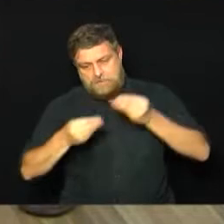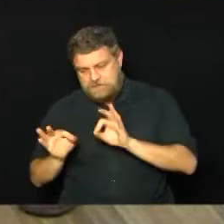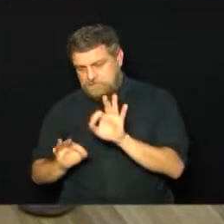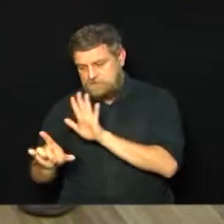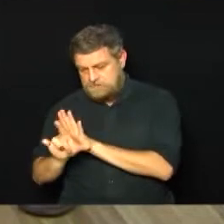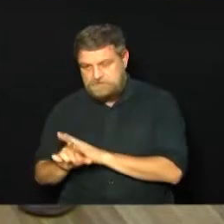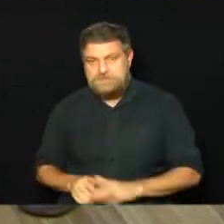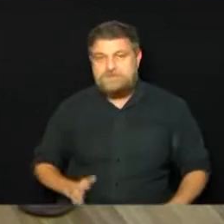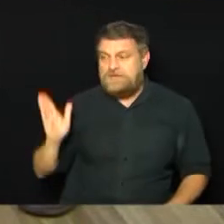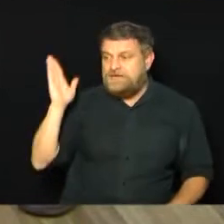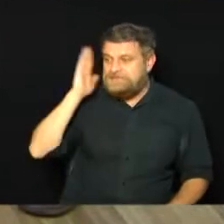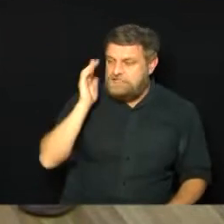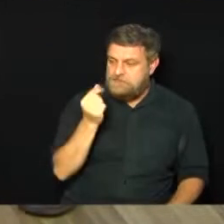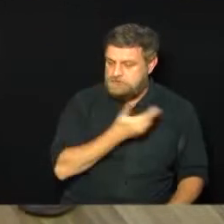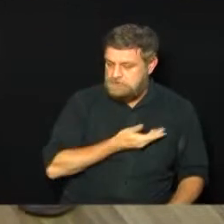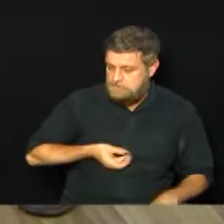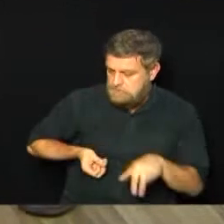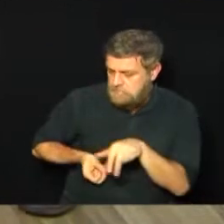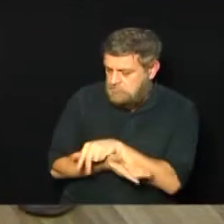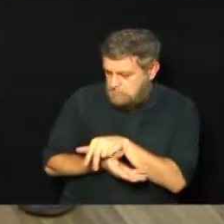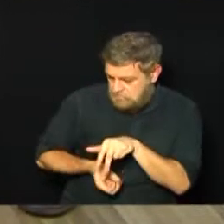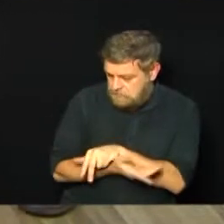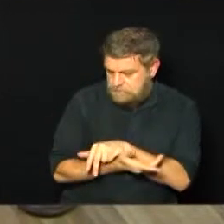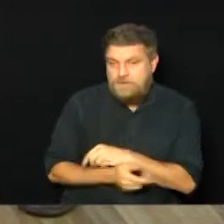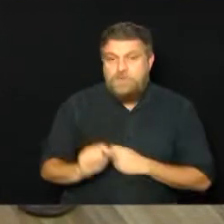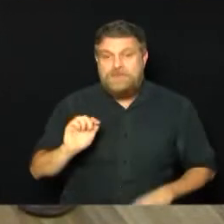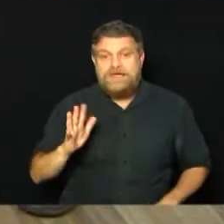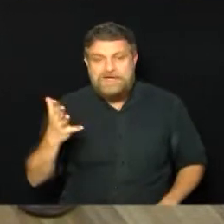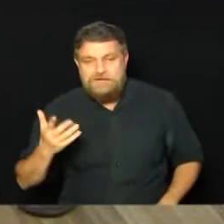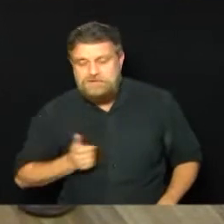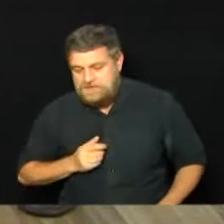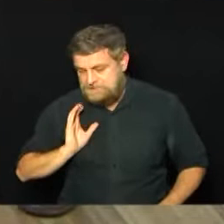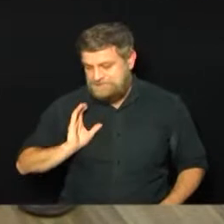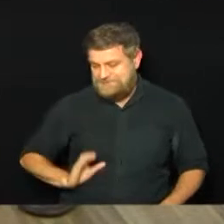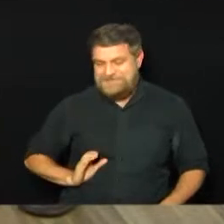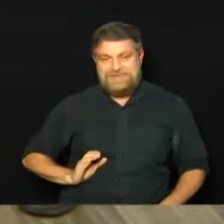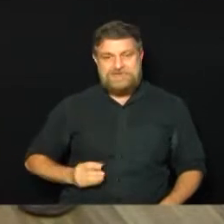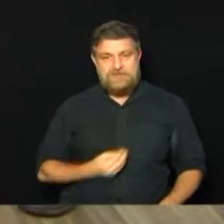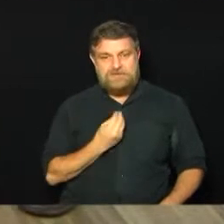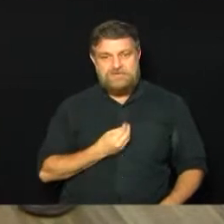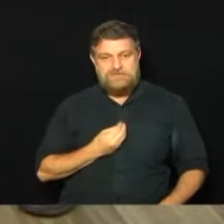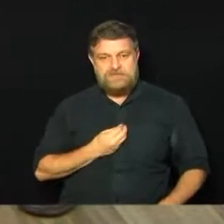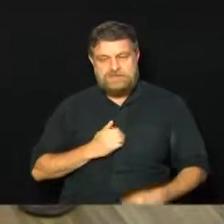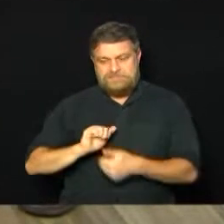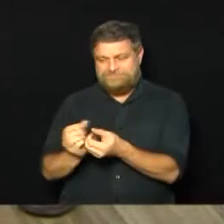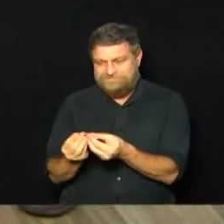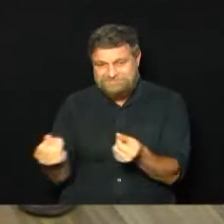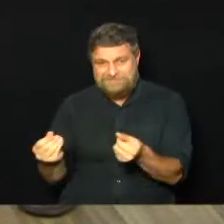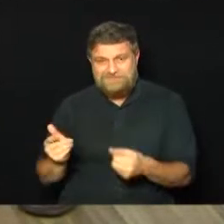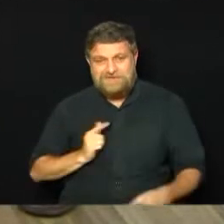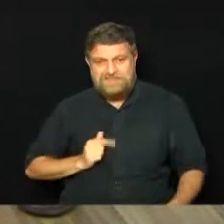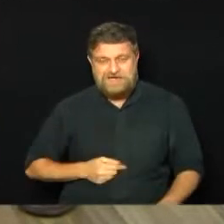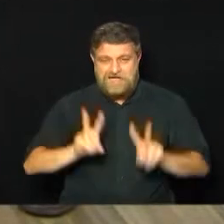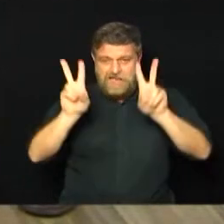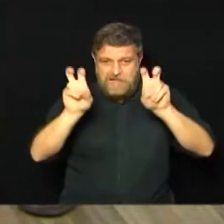está diretamente ligada ao bem-estar do cidadão, né? É uma palavra que nos últimos anos ela ficou em evidência durante muito